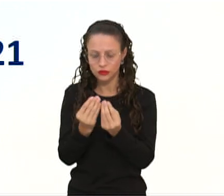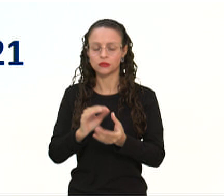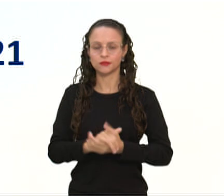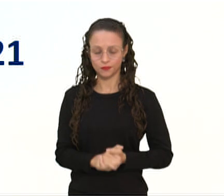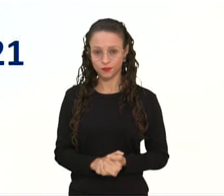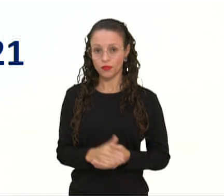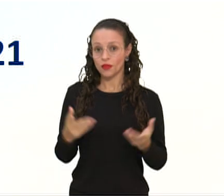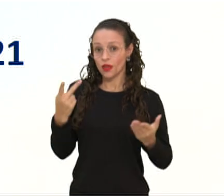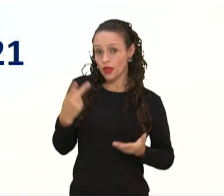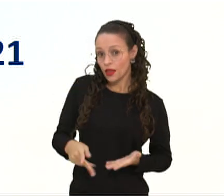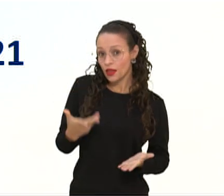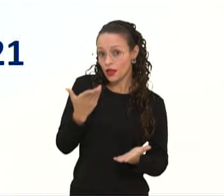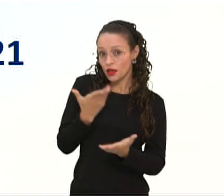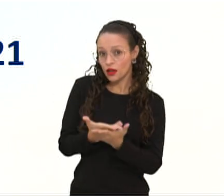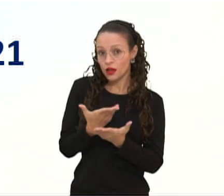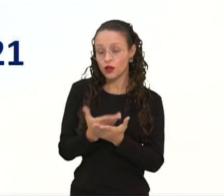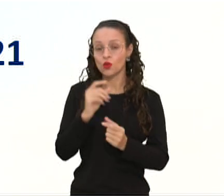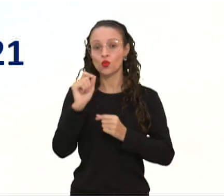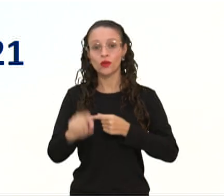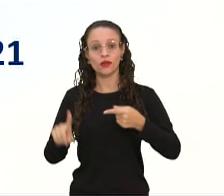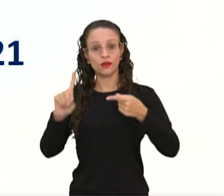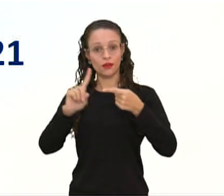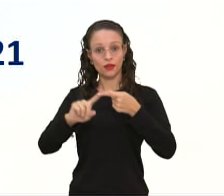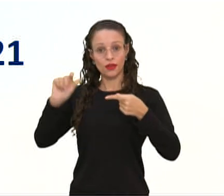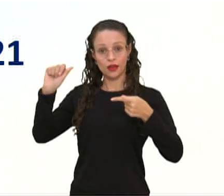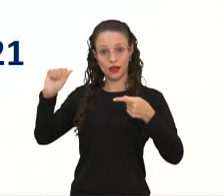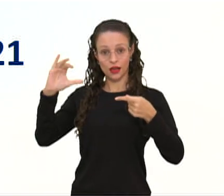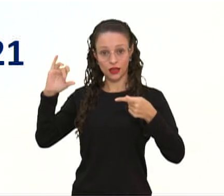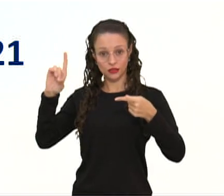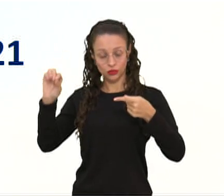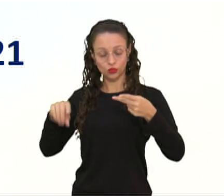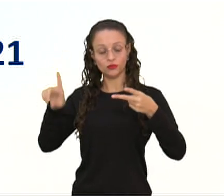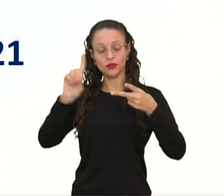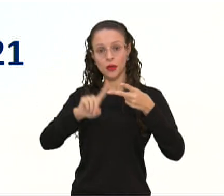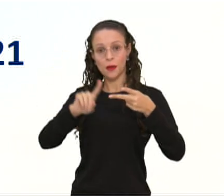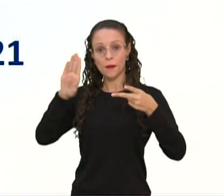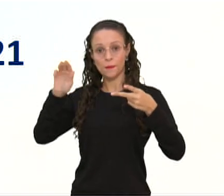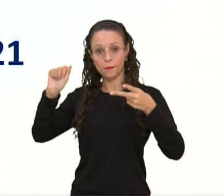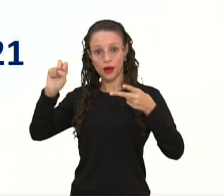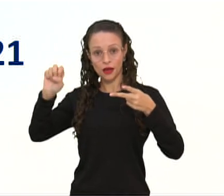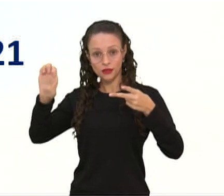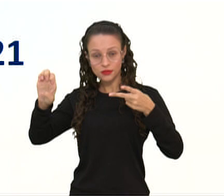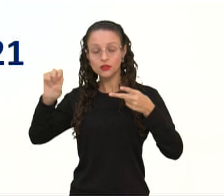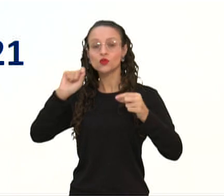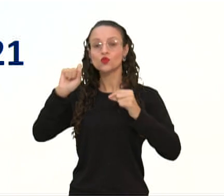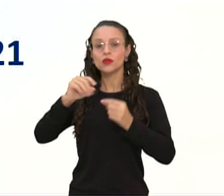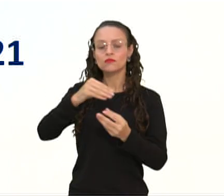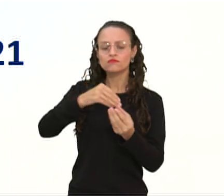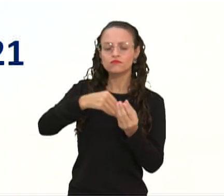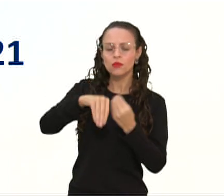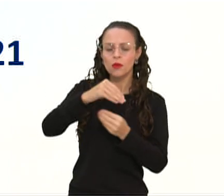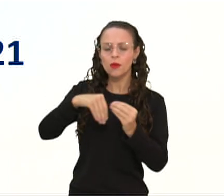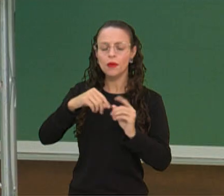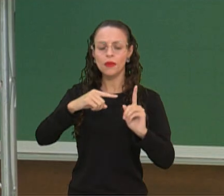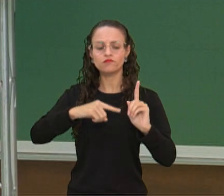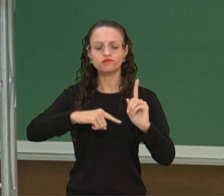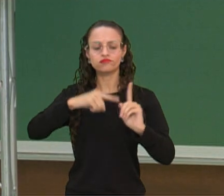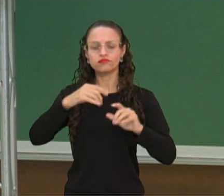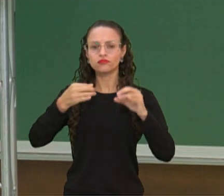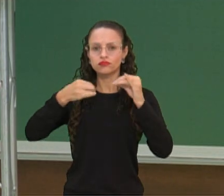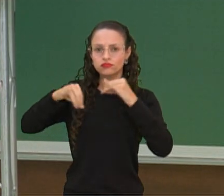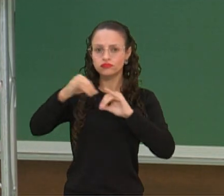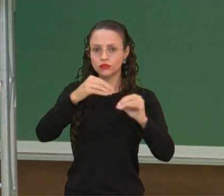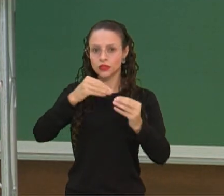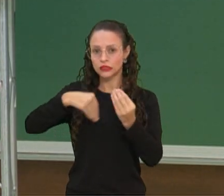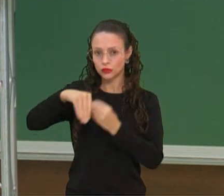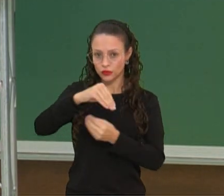então, nós vamos falar sobre ácidos e bases, reação de neutralização e entalpia de neutralização são os assuntos da